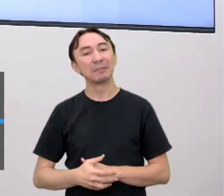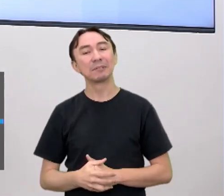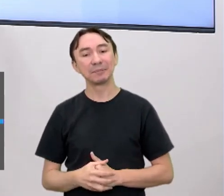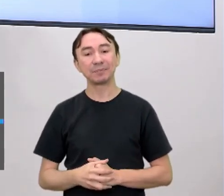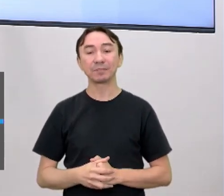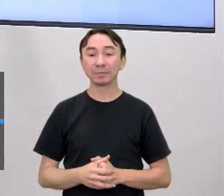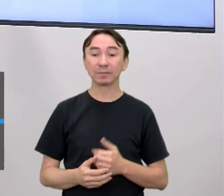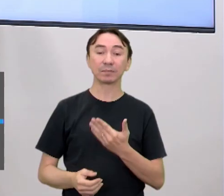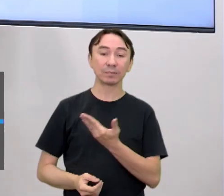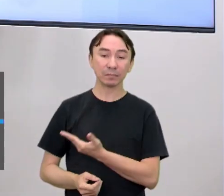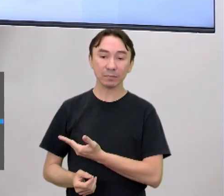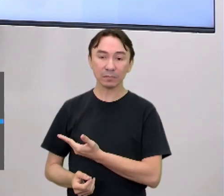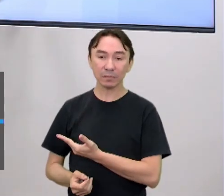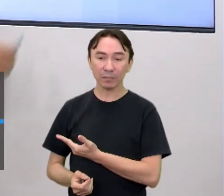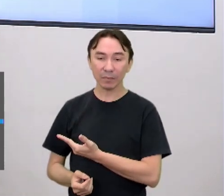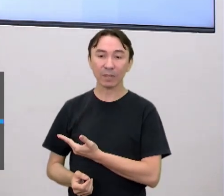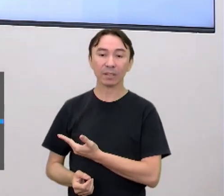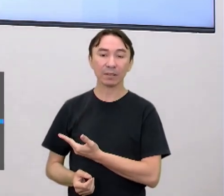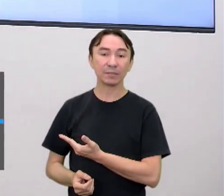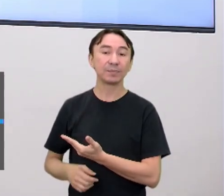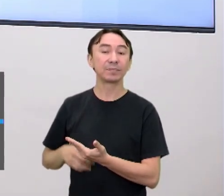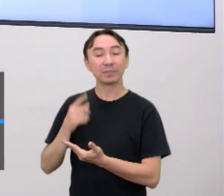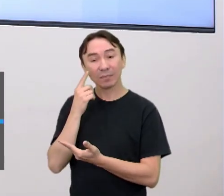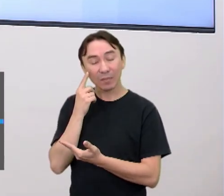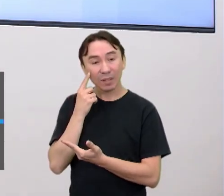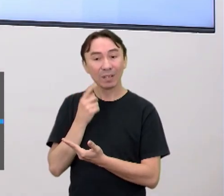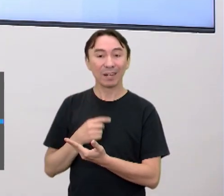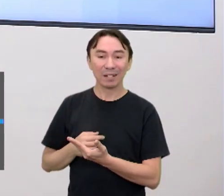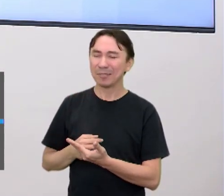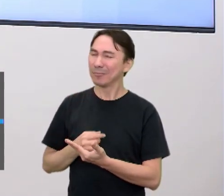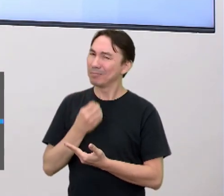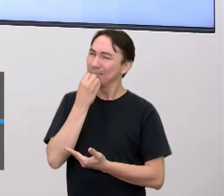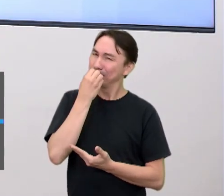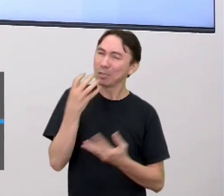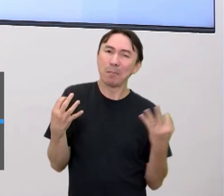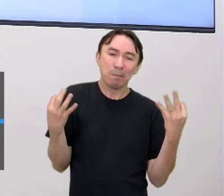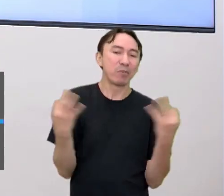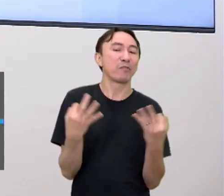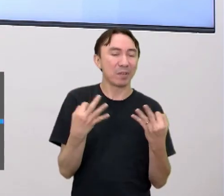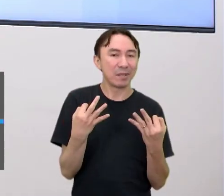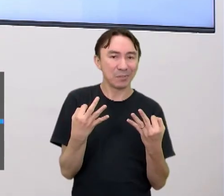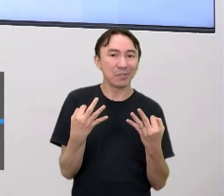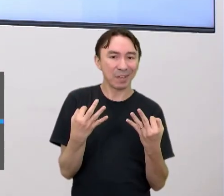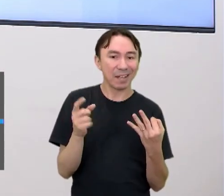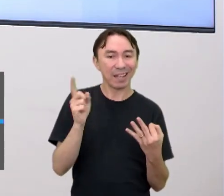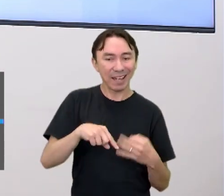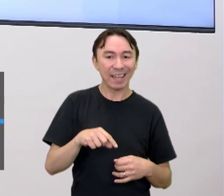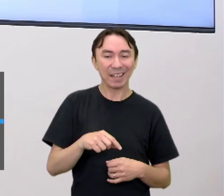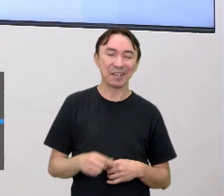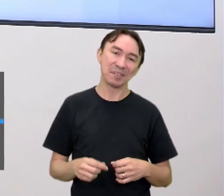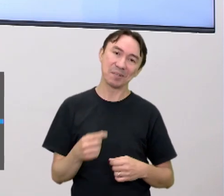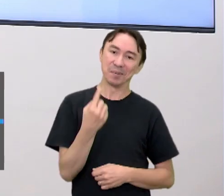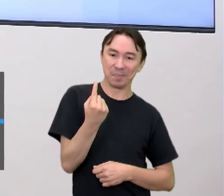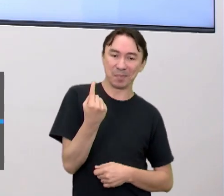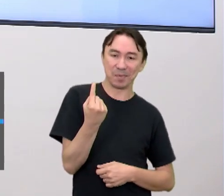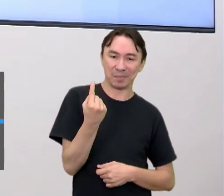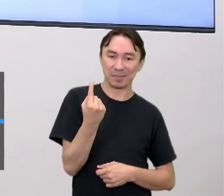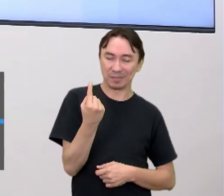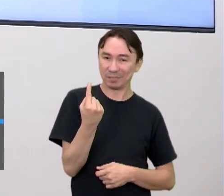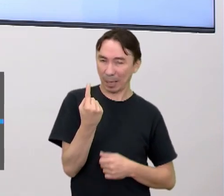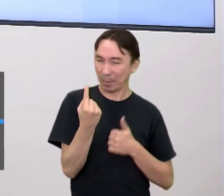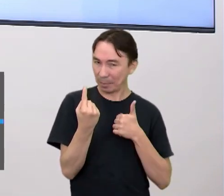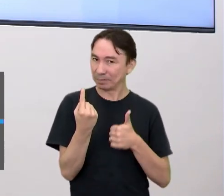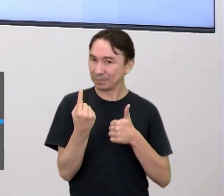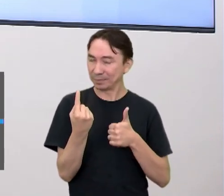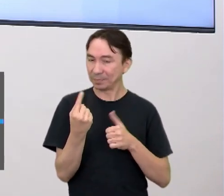nesse caso aqui, o índice ideal seria quanto? Seria 1, mas a gente vai criar uma situação para o pessoal entender, Alexandre, tá ok?